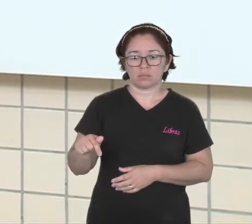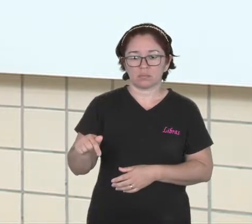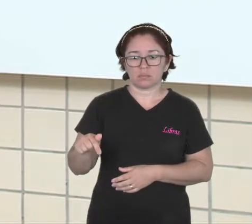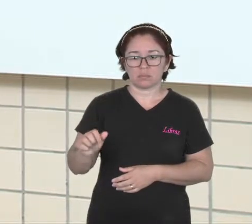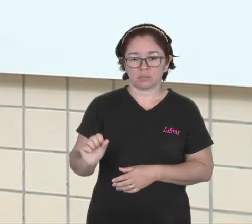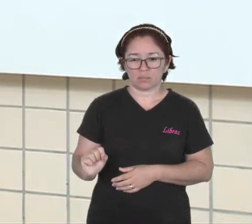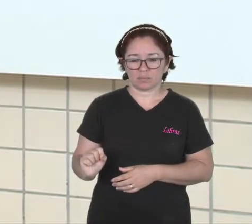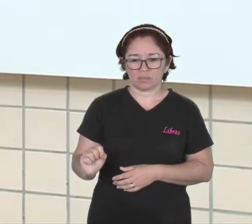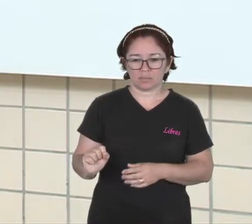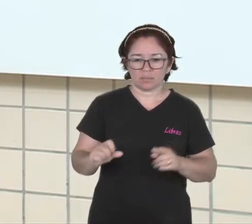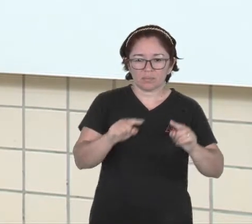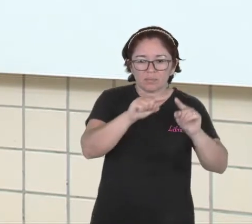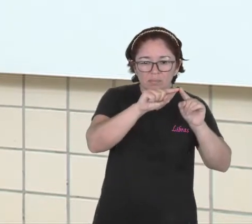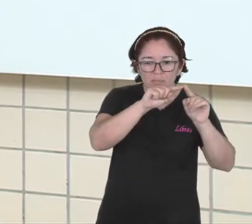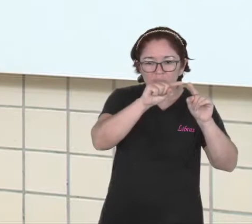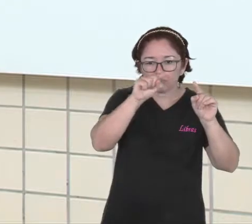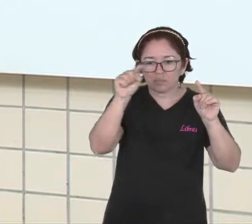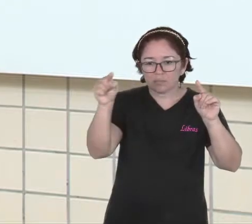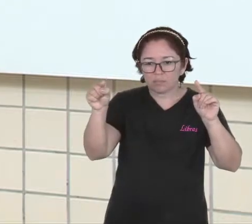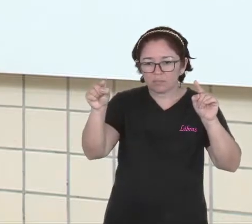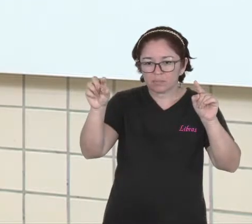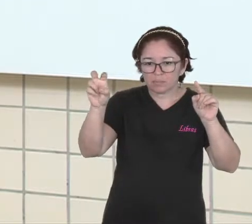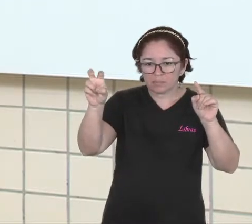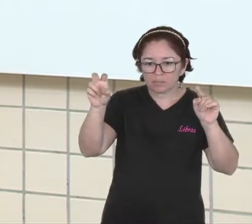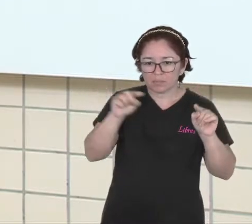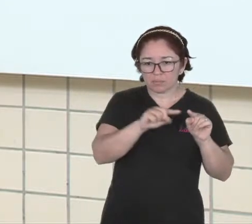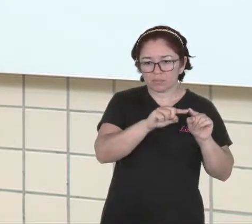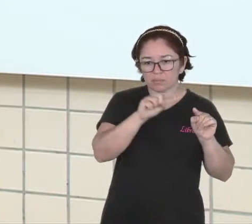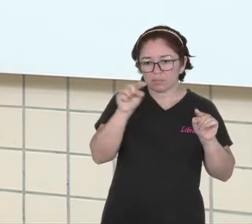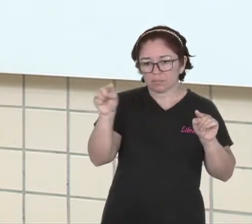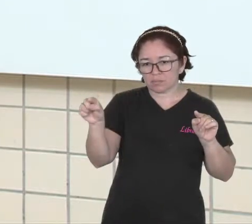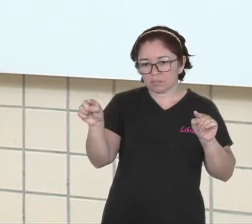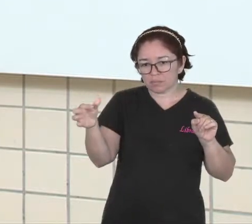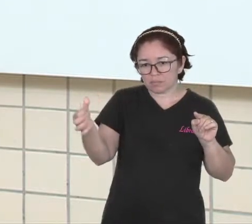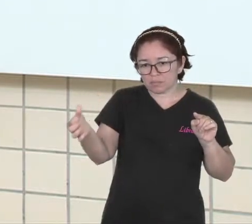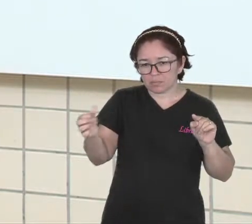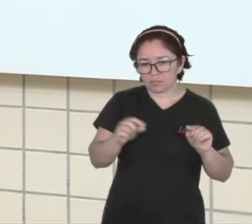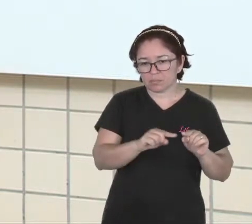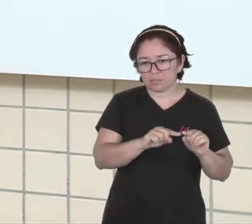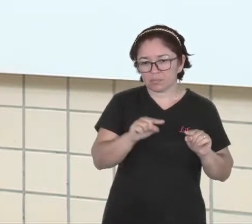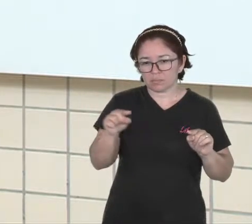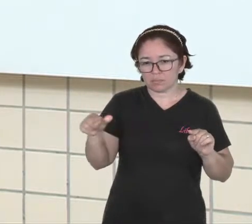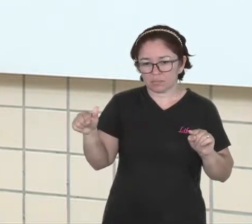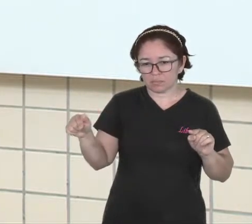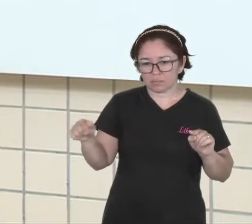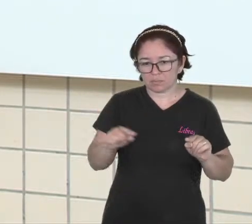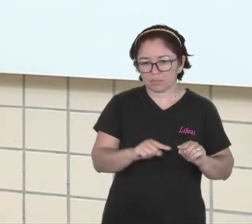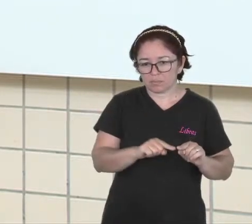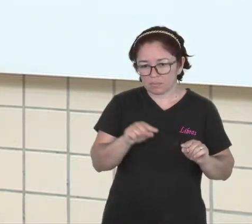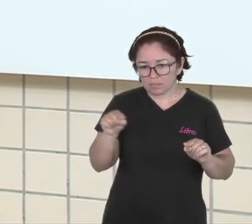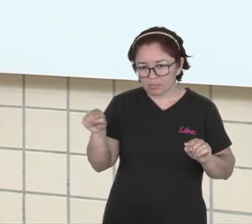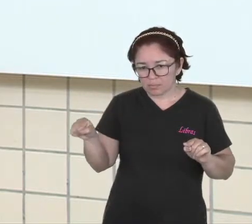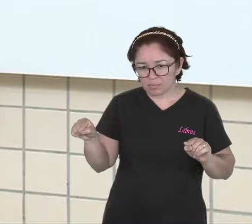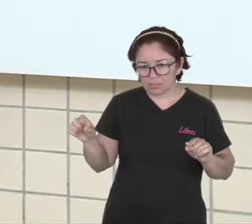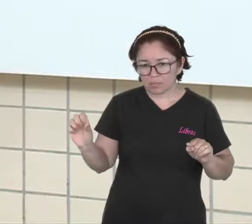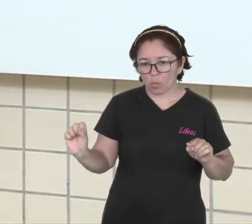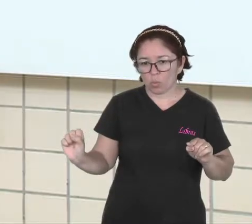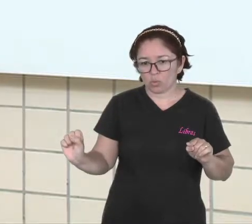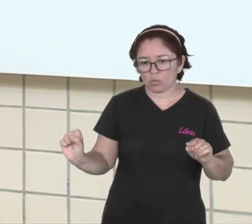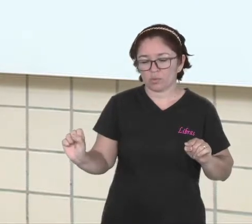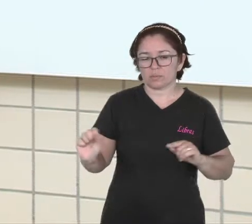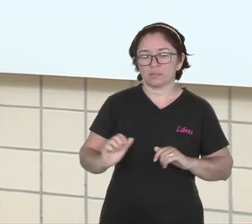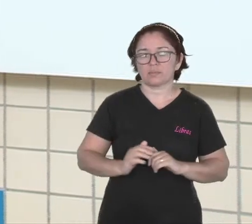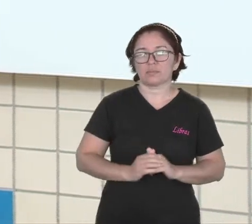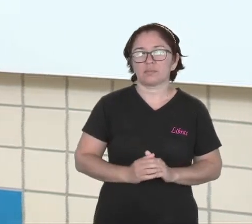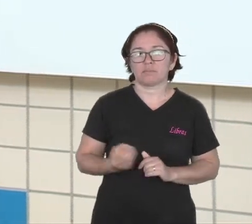anotá-los aqui. 5, 6, 7 e 8.